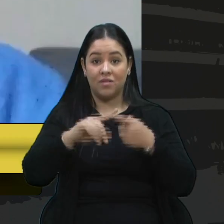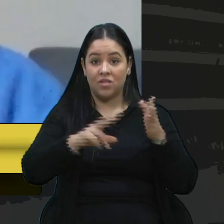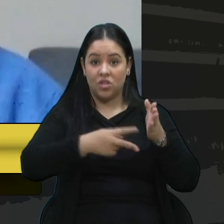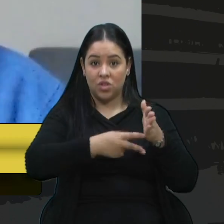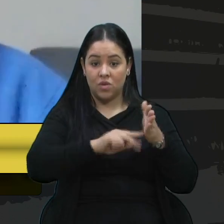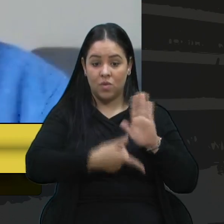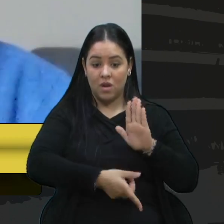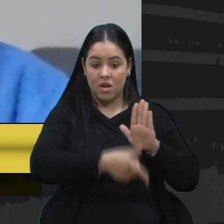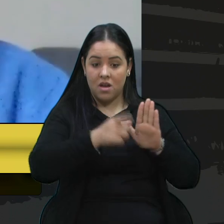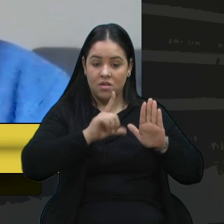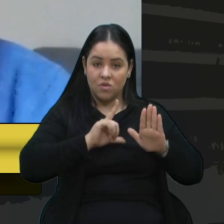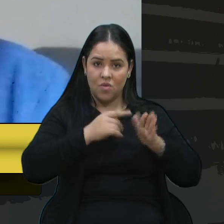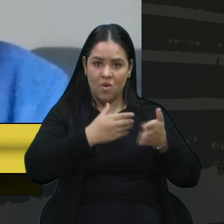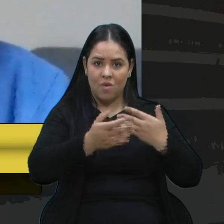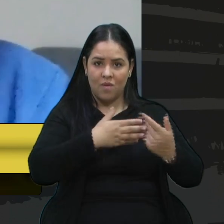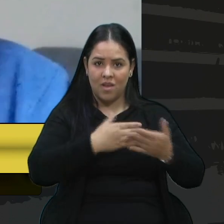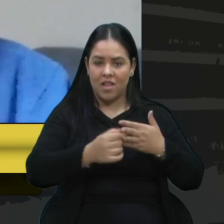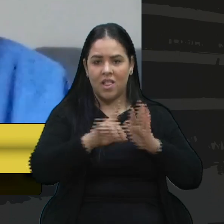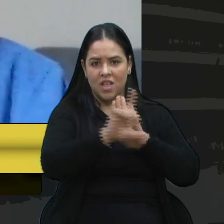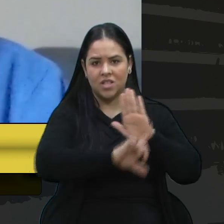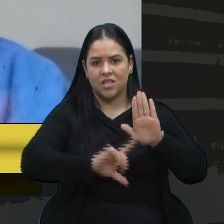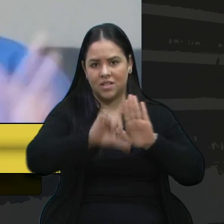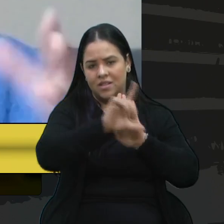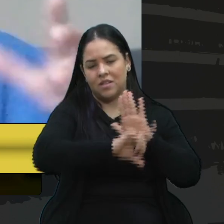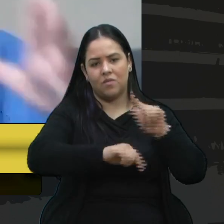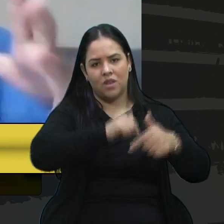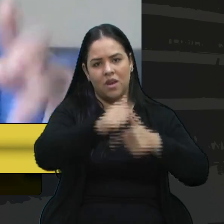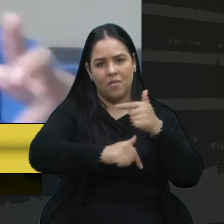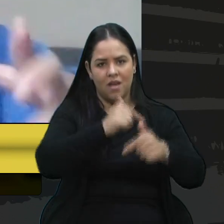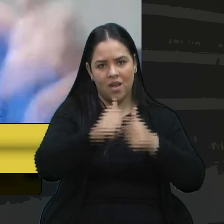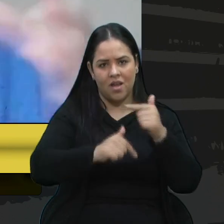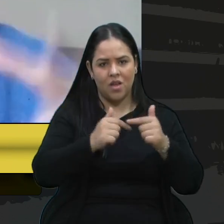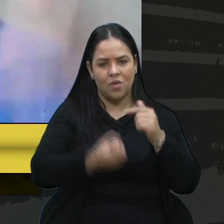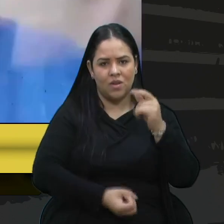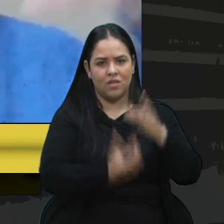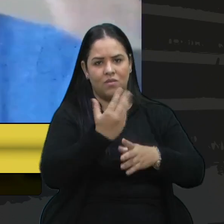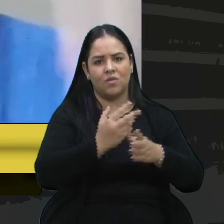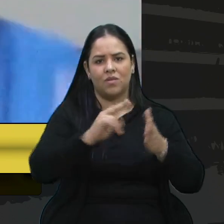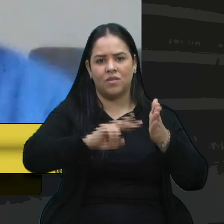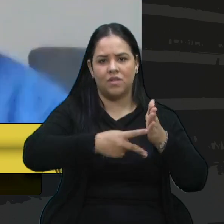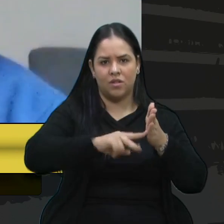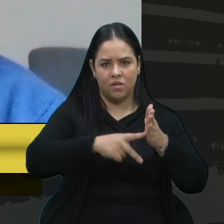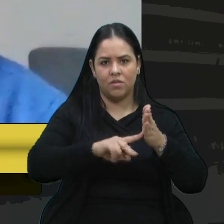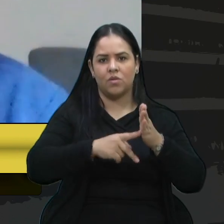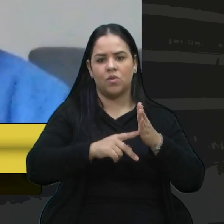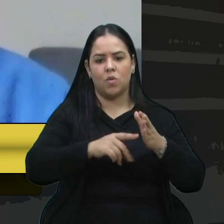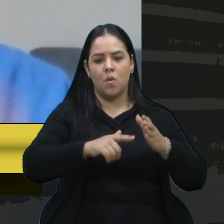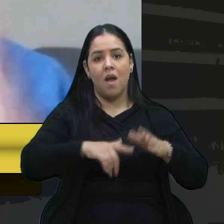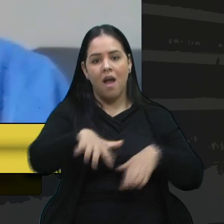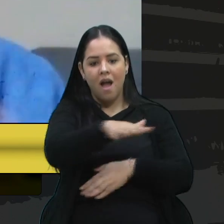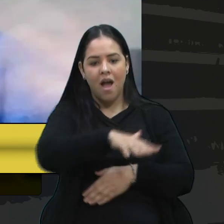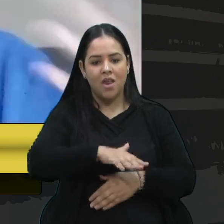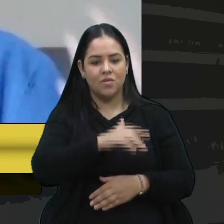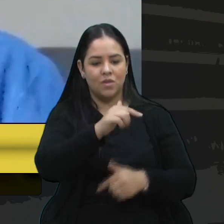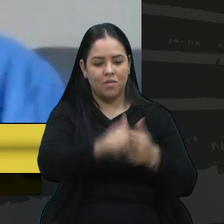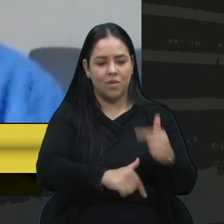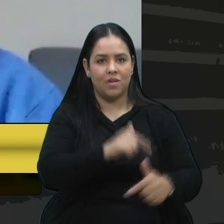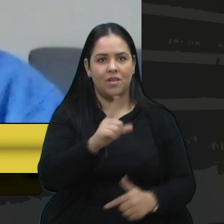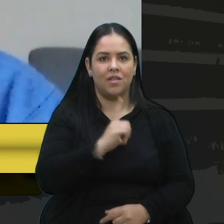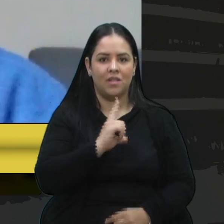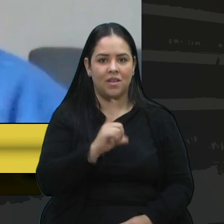de haver qualquer legislação trabalhista, eles surgem de dentro da classe trabalhadora, composta